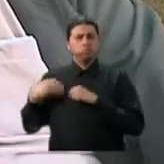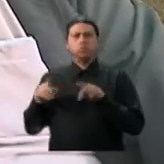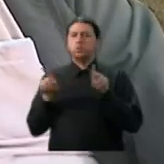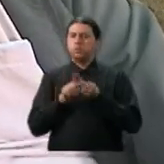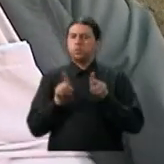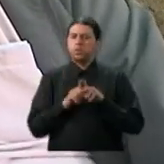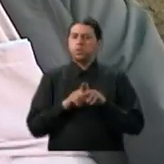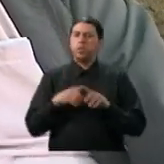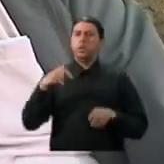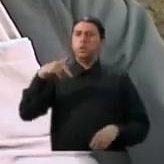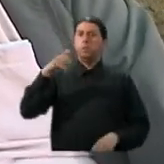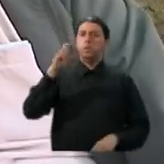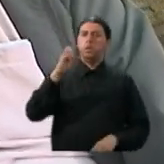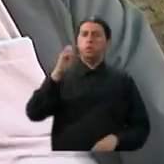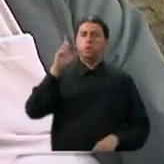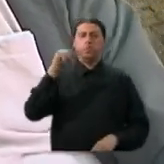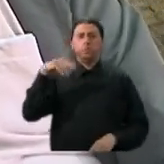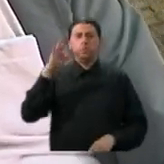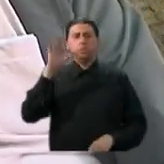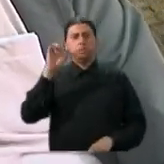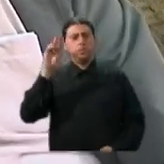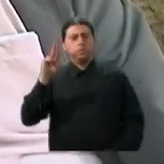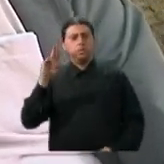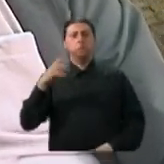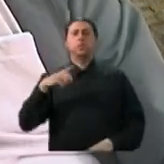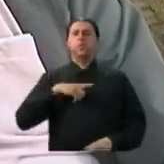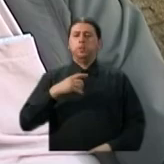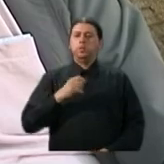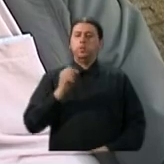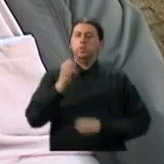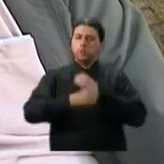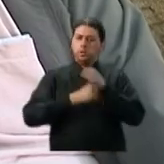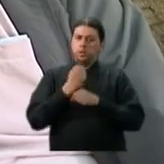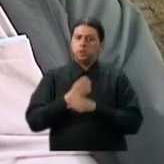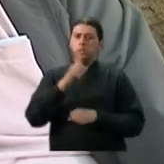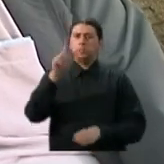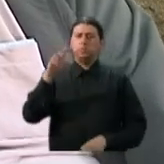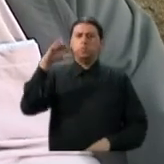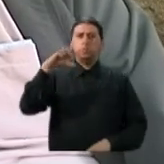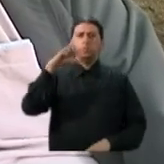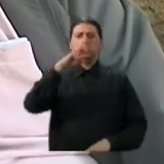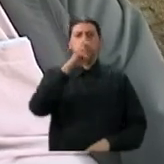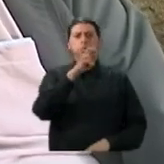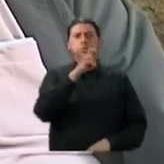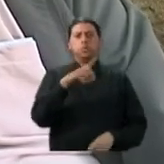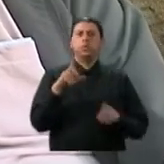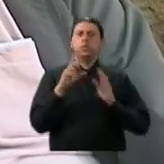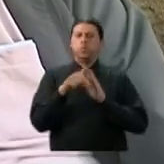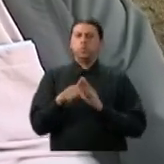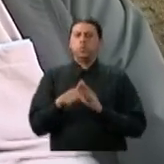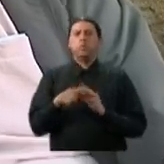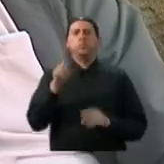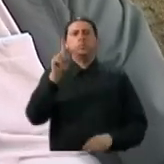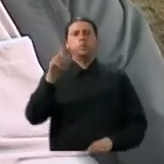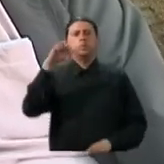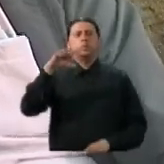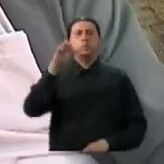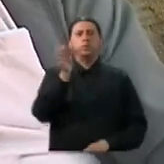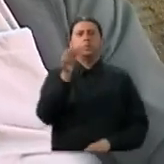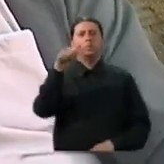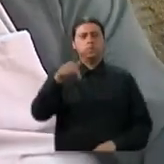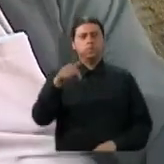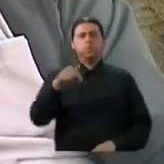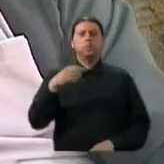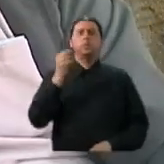iniciou e fez uma campanha grande a partir de 61. E, finalmente, entrou sarampo em 1967, BCG